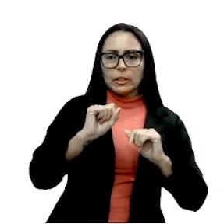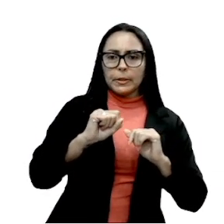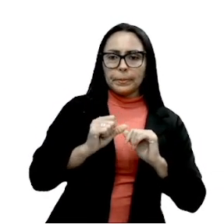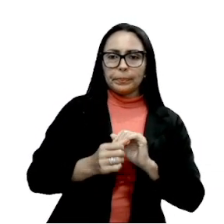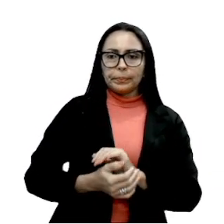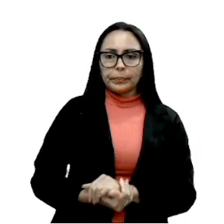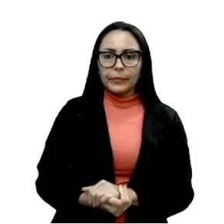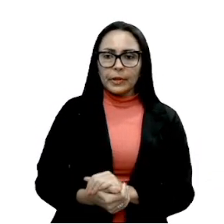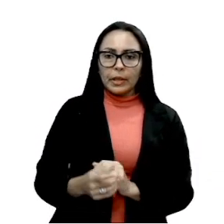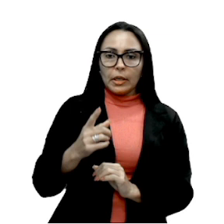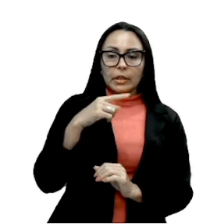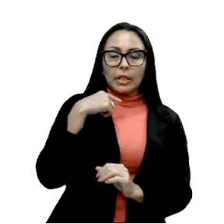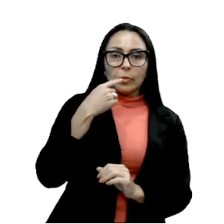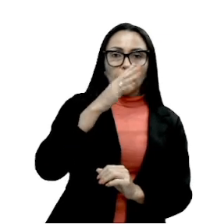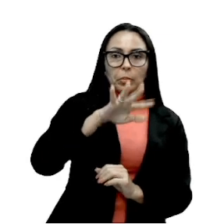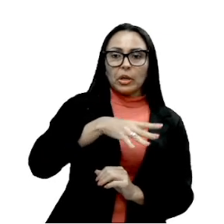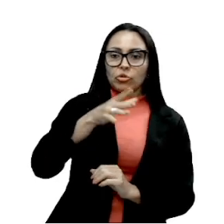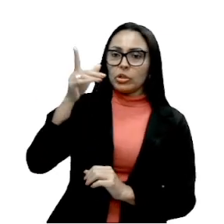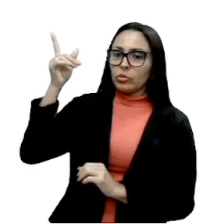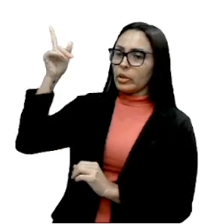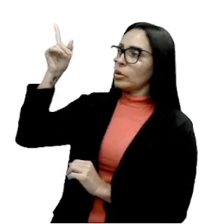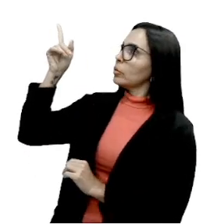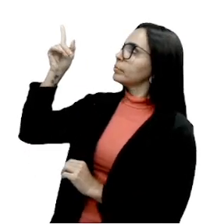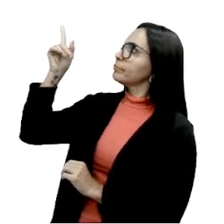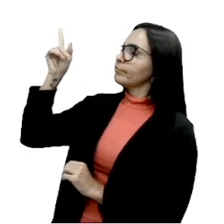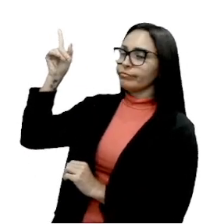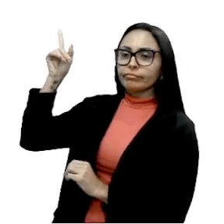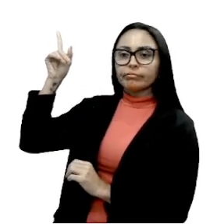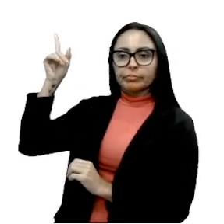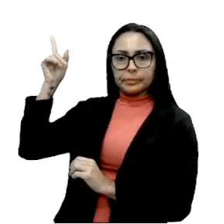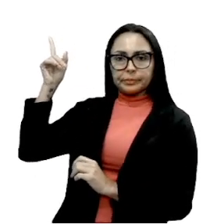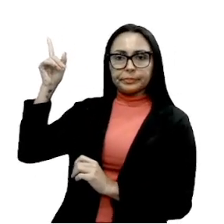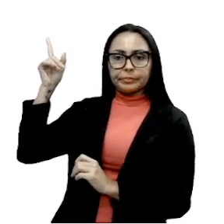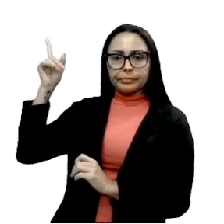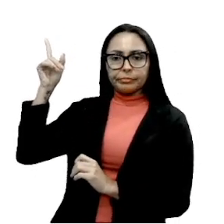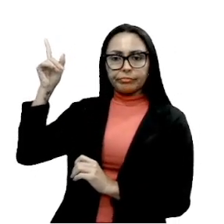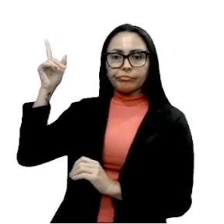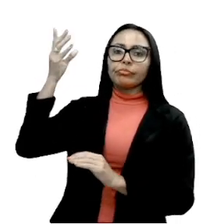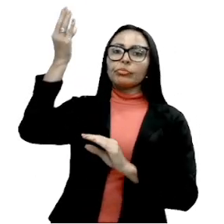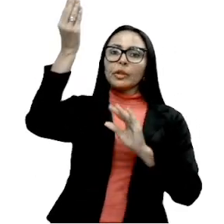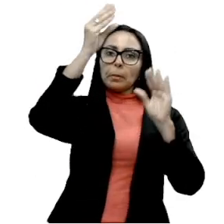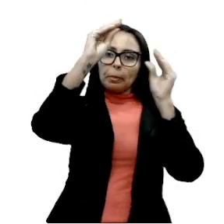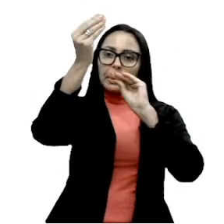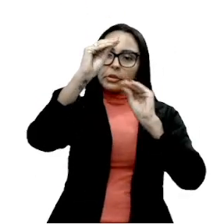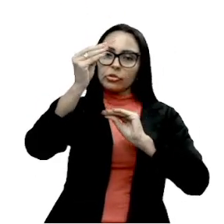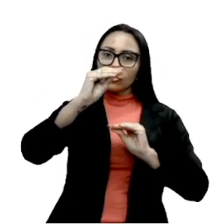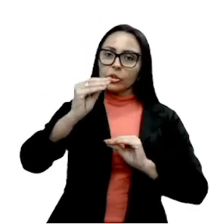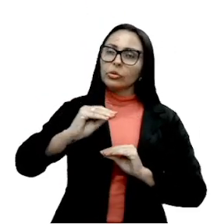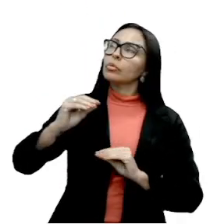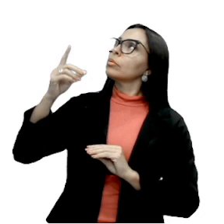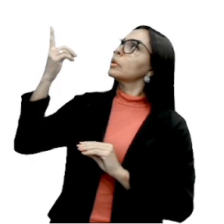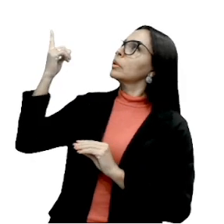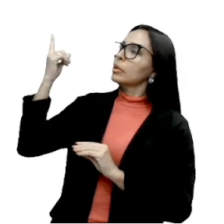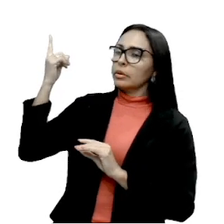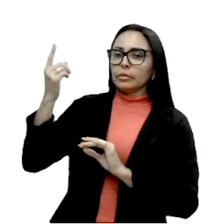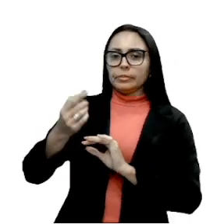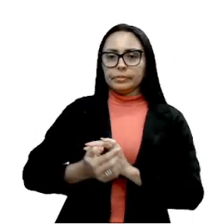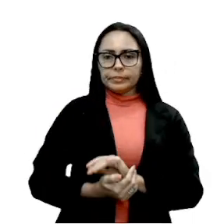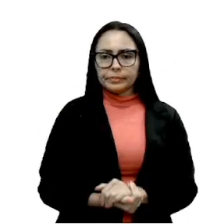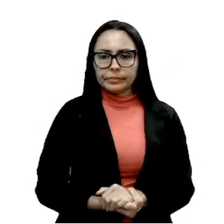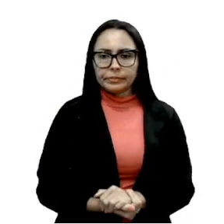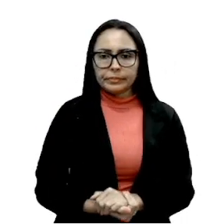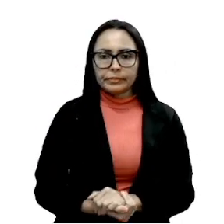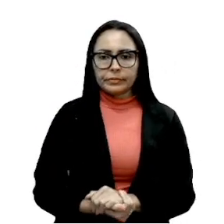Temos um aqui preenchido, um formulário de cena preenchido, descritivo, e temos um ali para ser preenchido na mão, a ordem do dia.